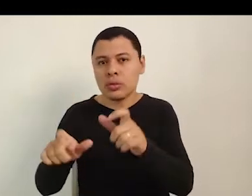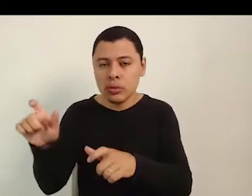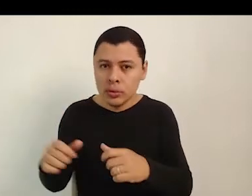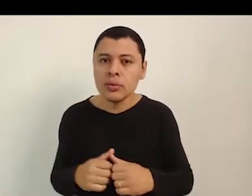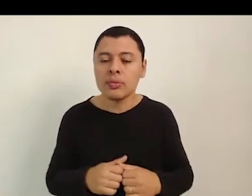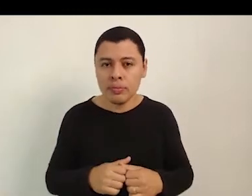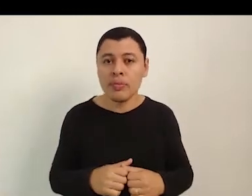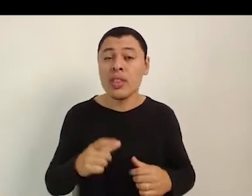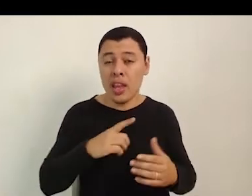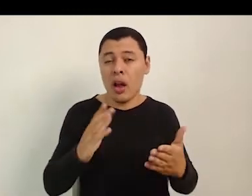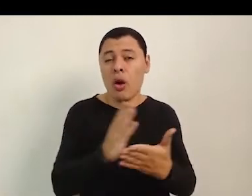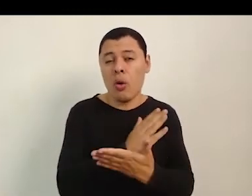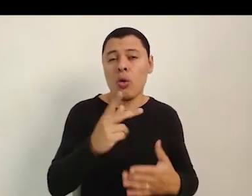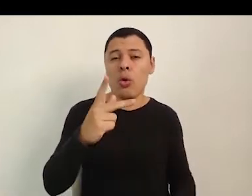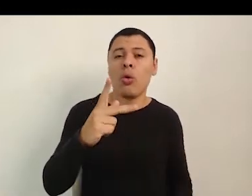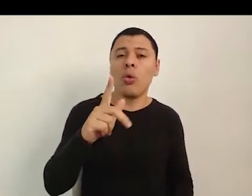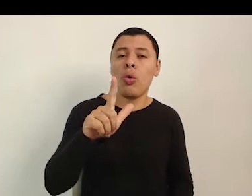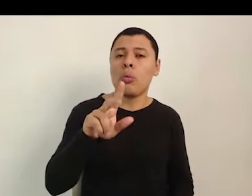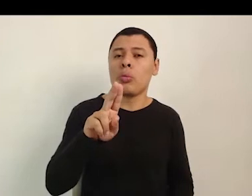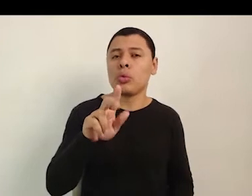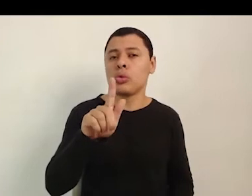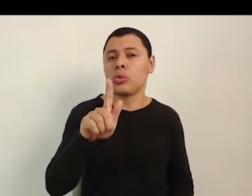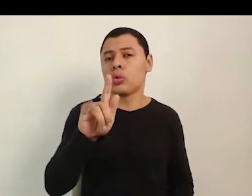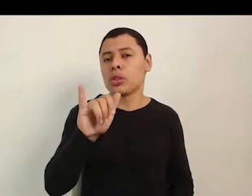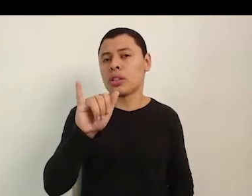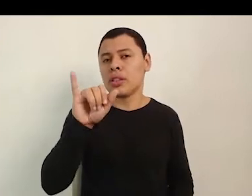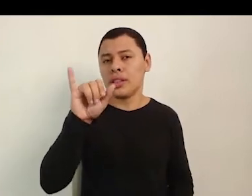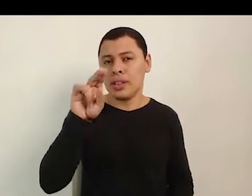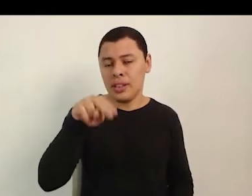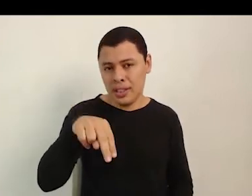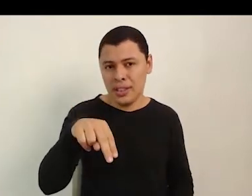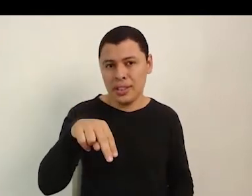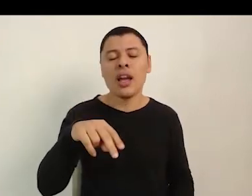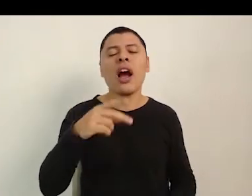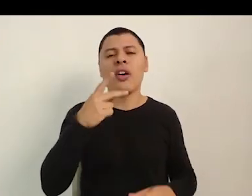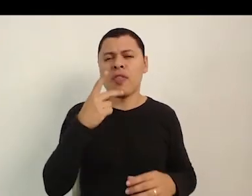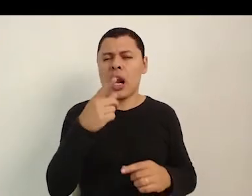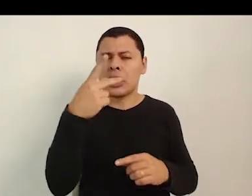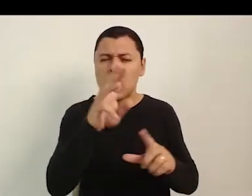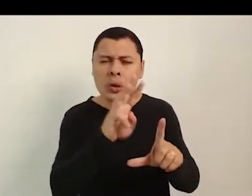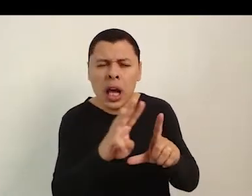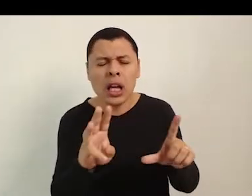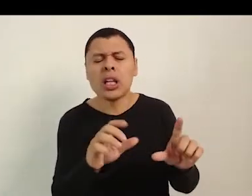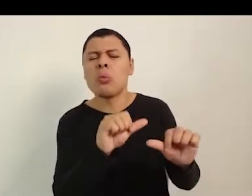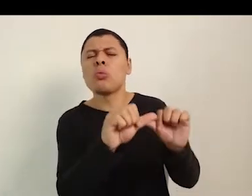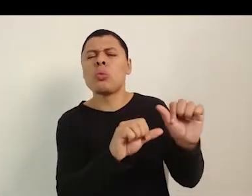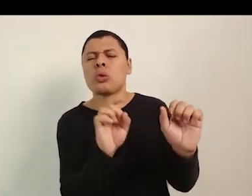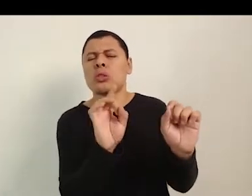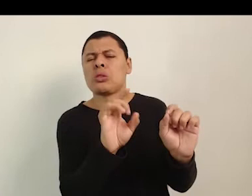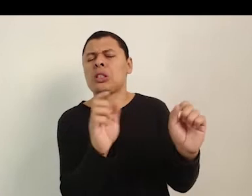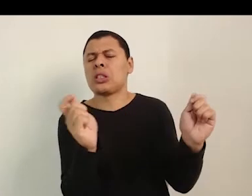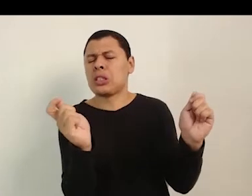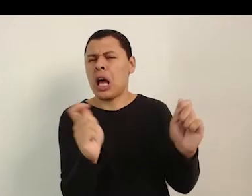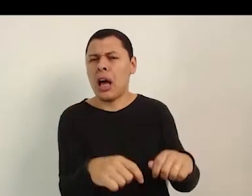que prometem dizer, digamos assim, resolver os problemas de acessibilidade no seu site. Com uma linha de Na código.